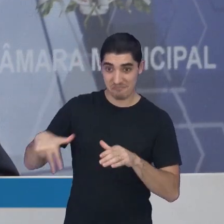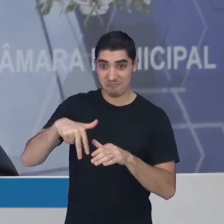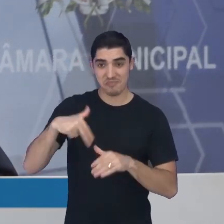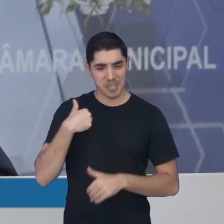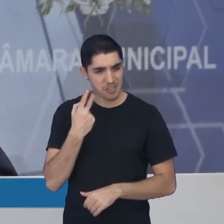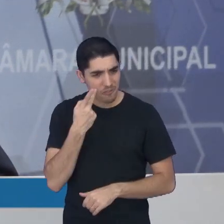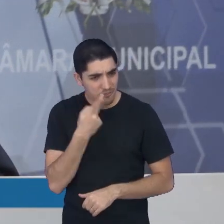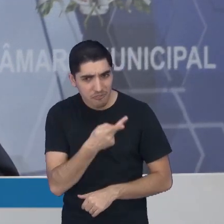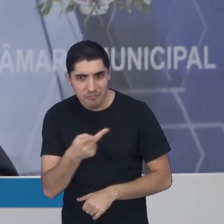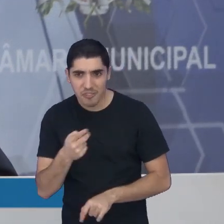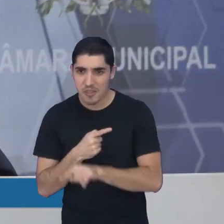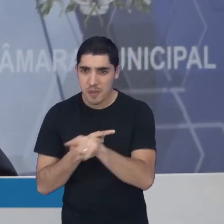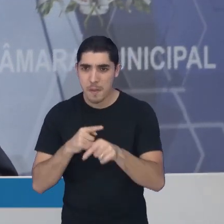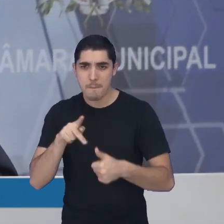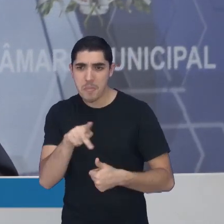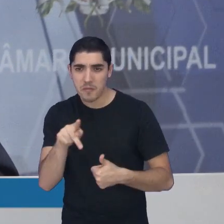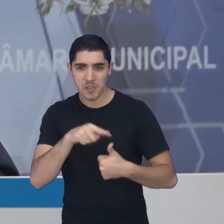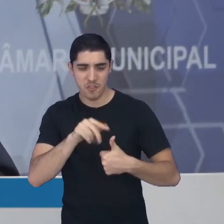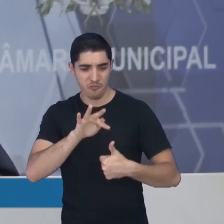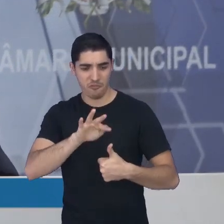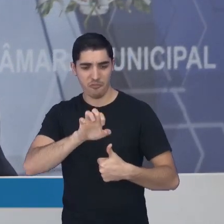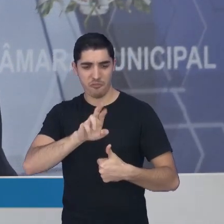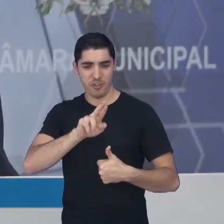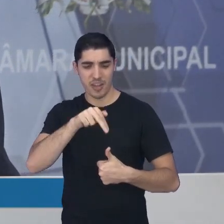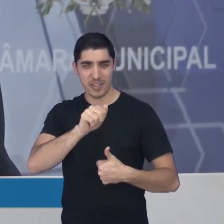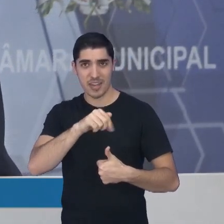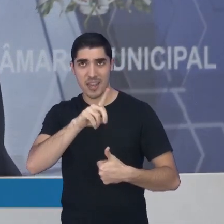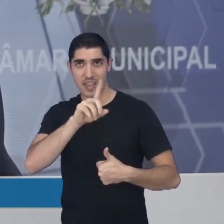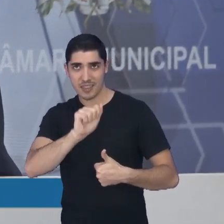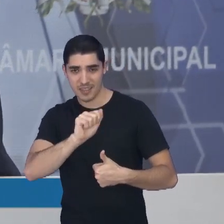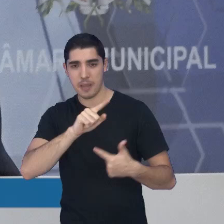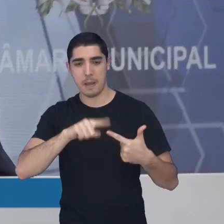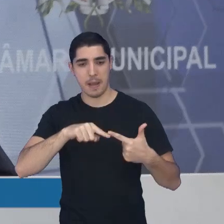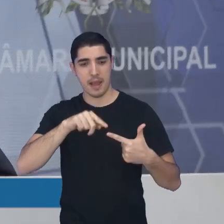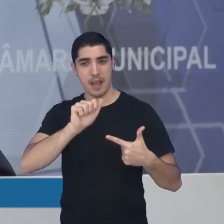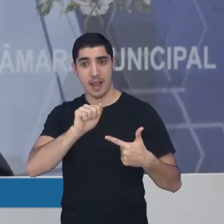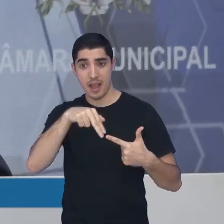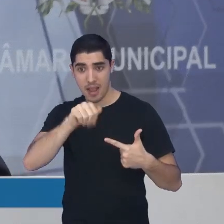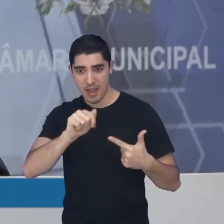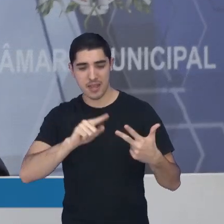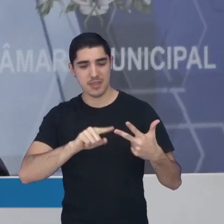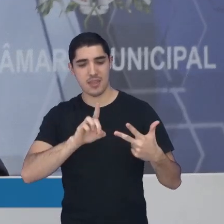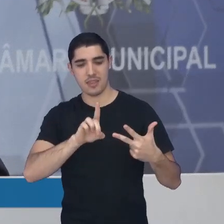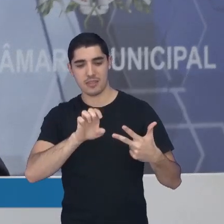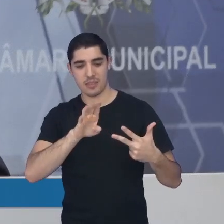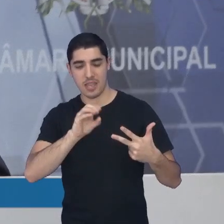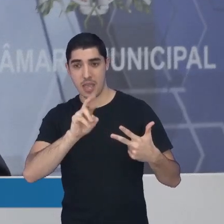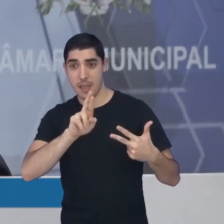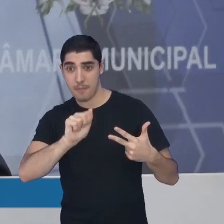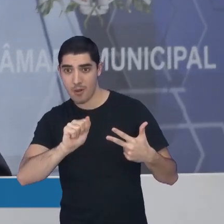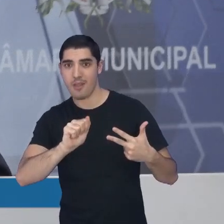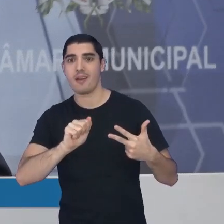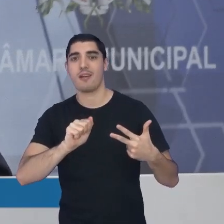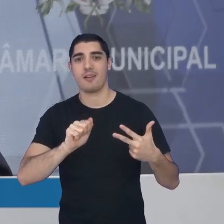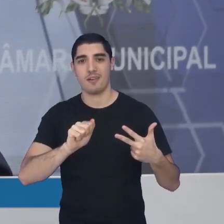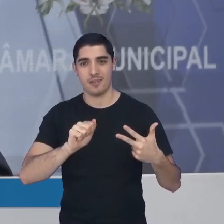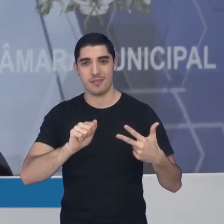professoras, Fernanda, Ana Maria Viola, Débora,